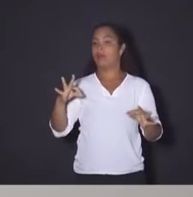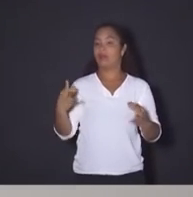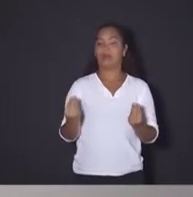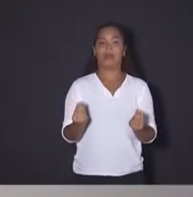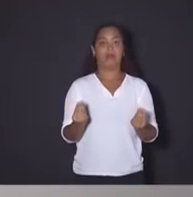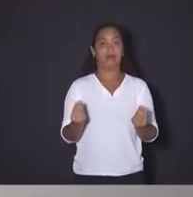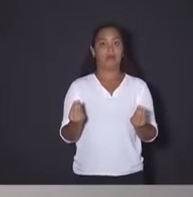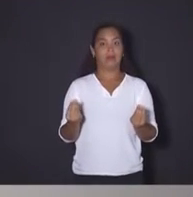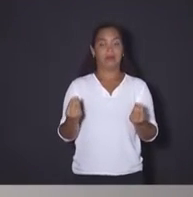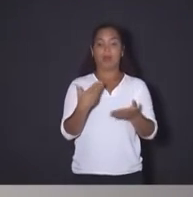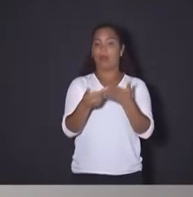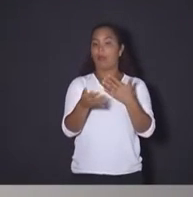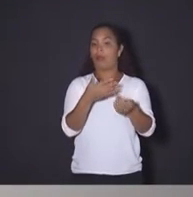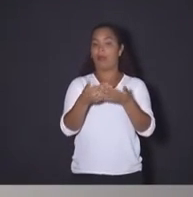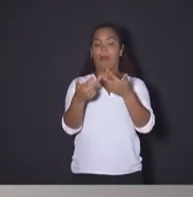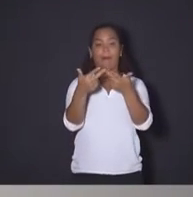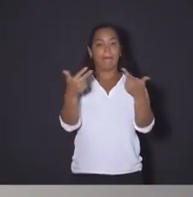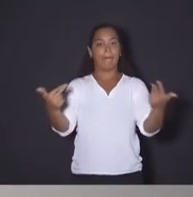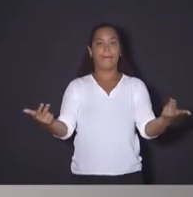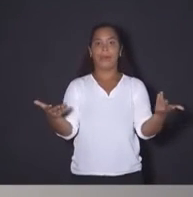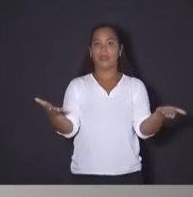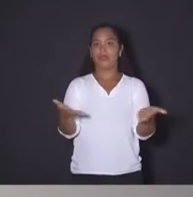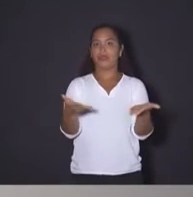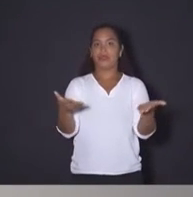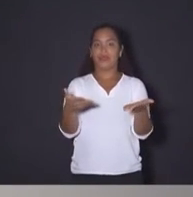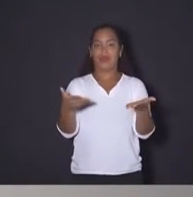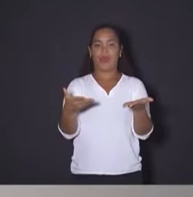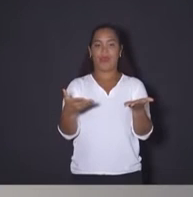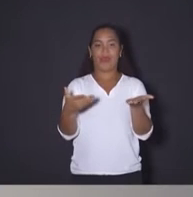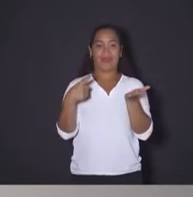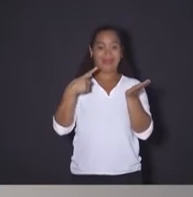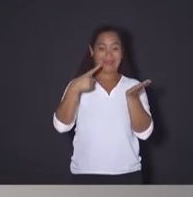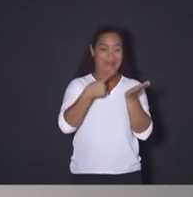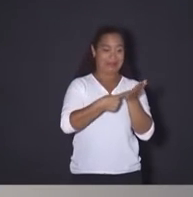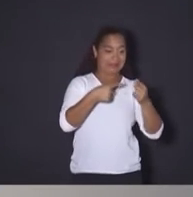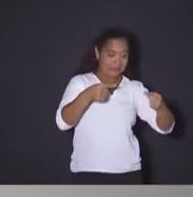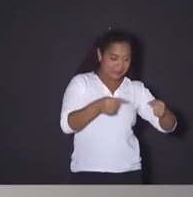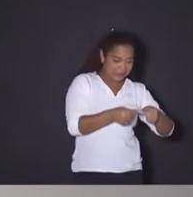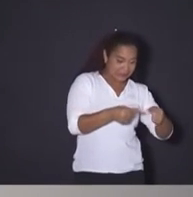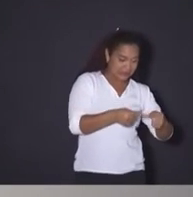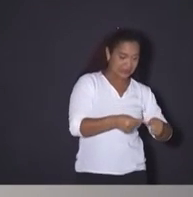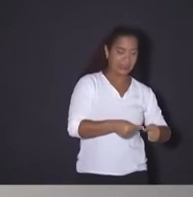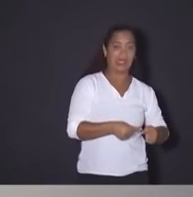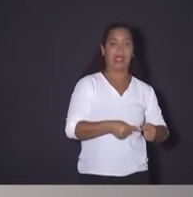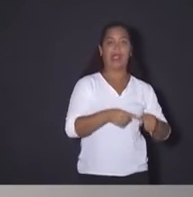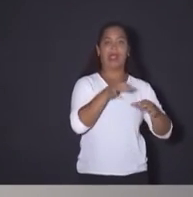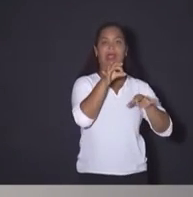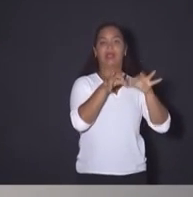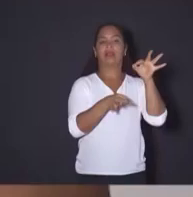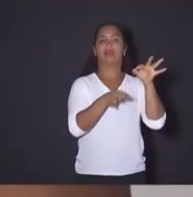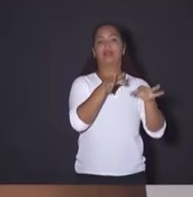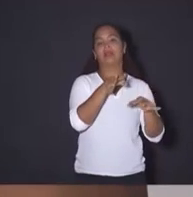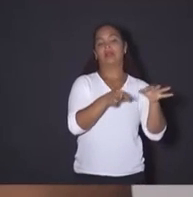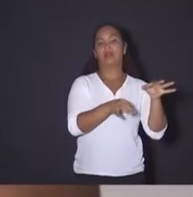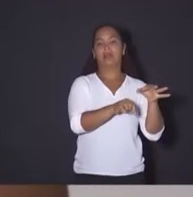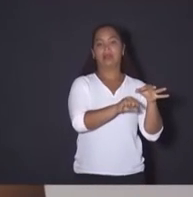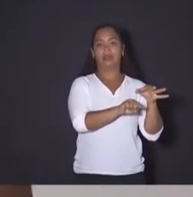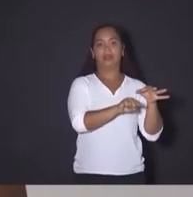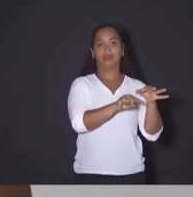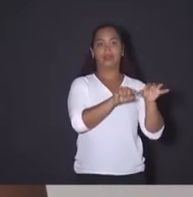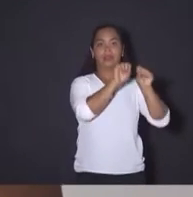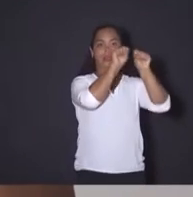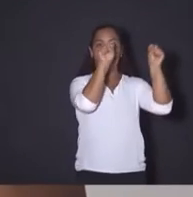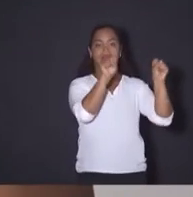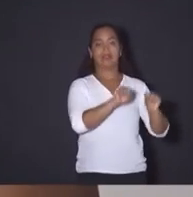que estão implicados neste sistema de justiça que na verdade quando nós